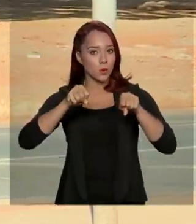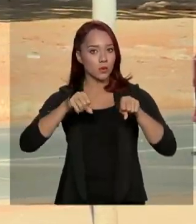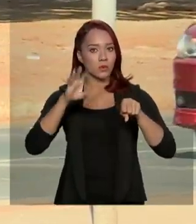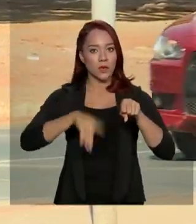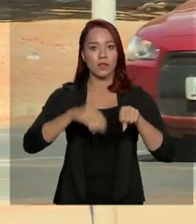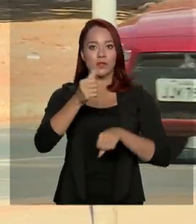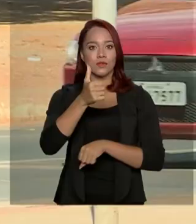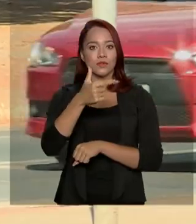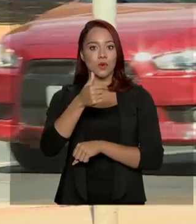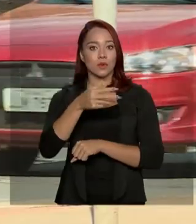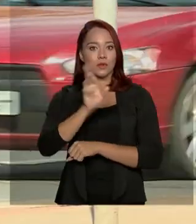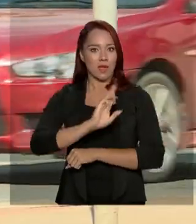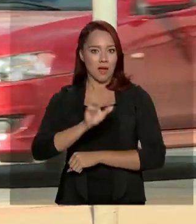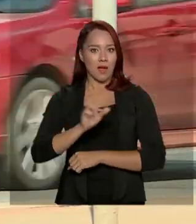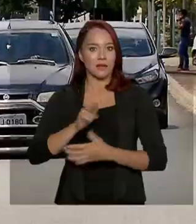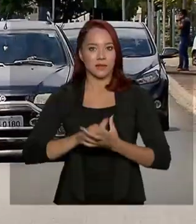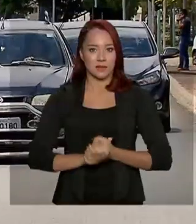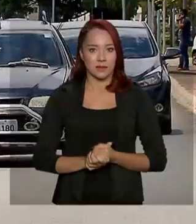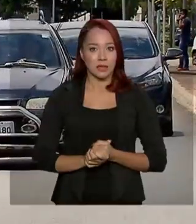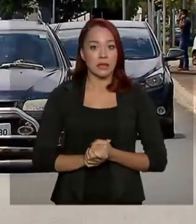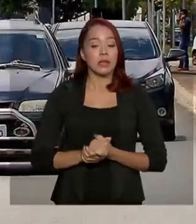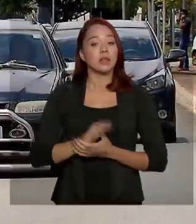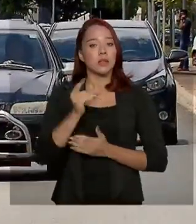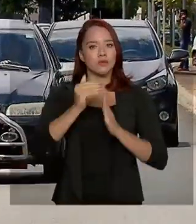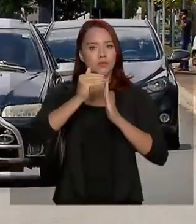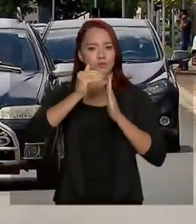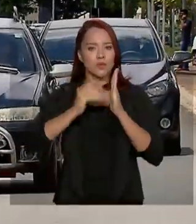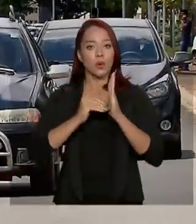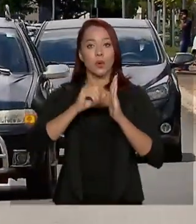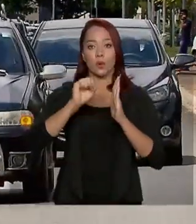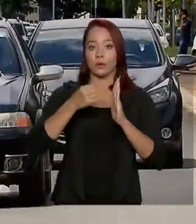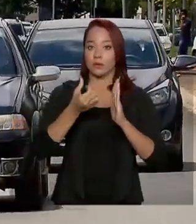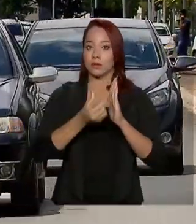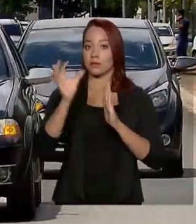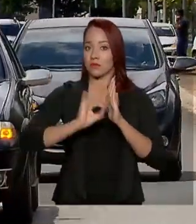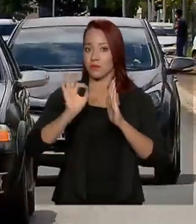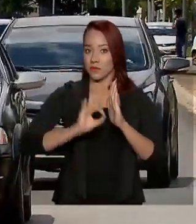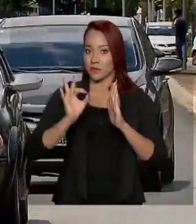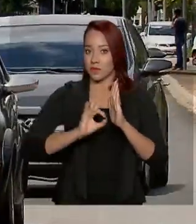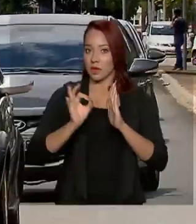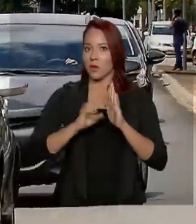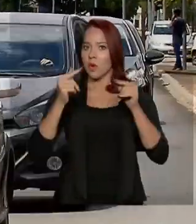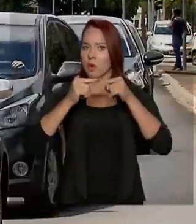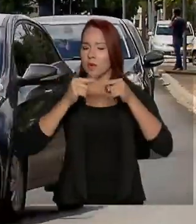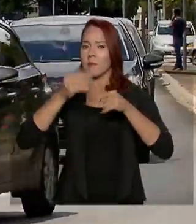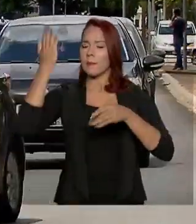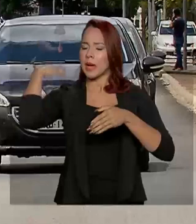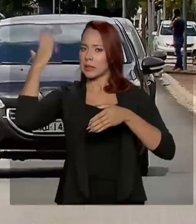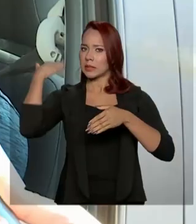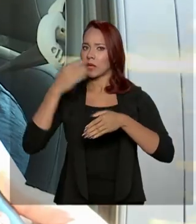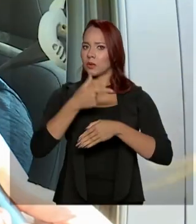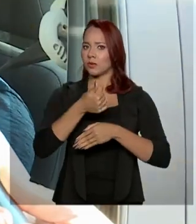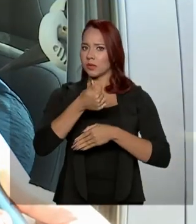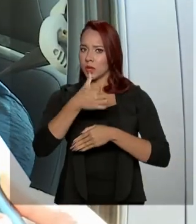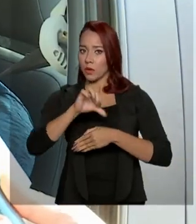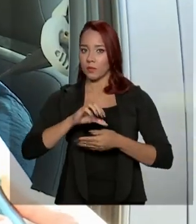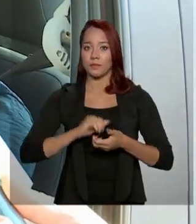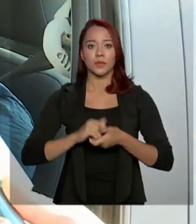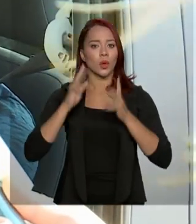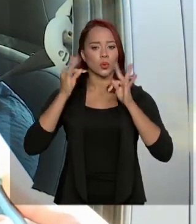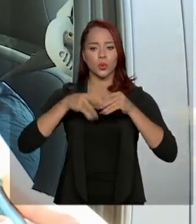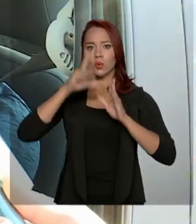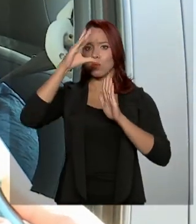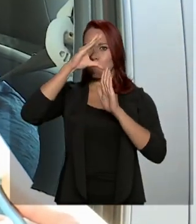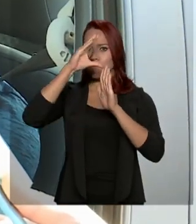,25. Uma queda de 86% em relação a 2019. Toda redução